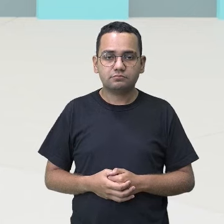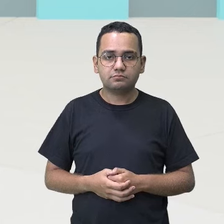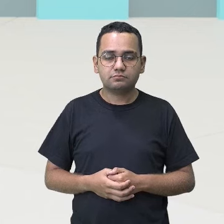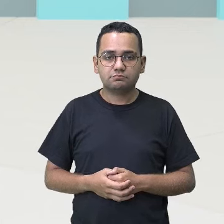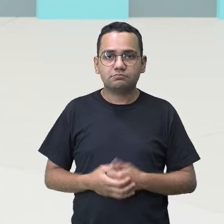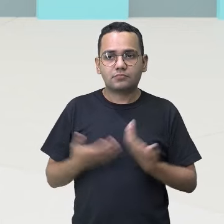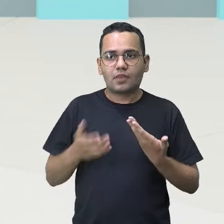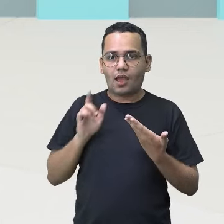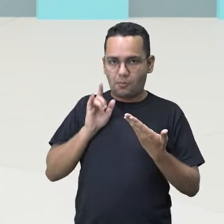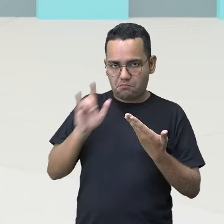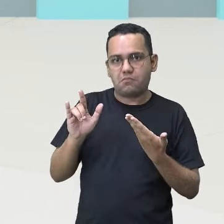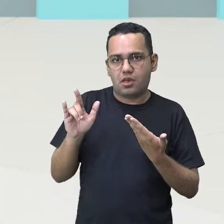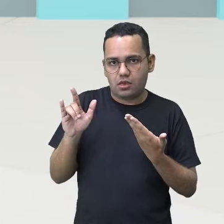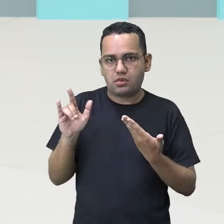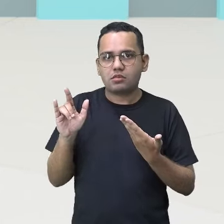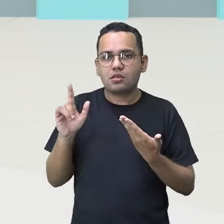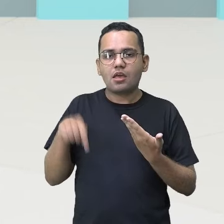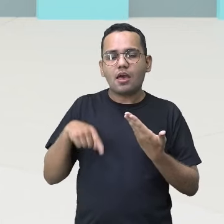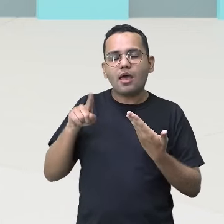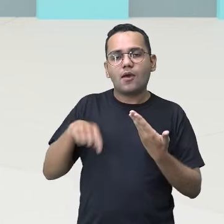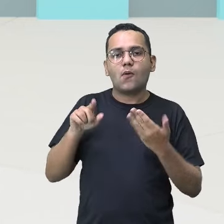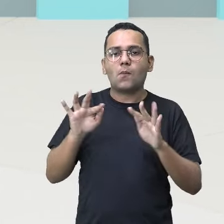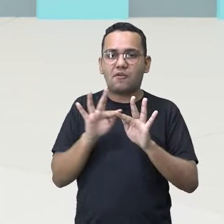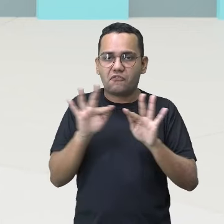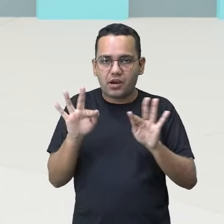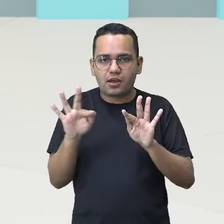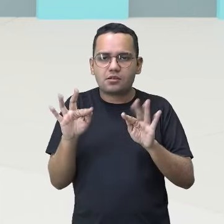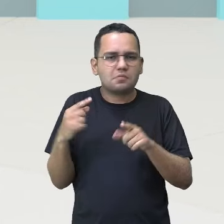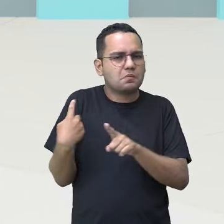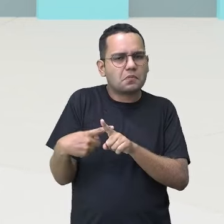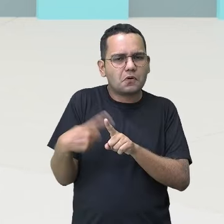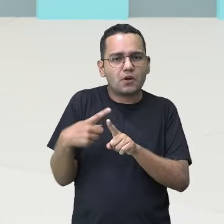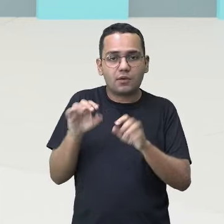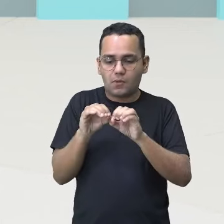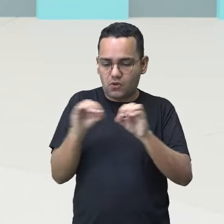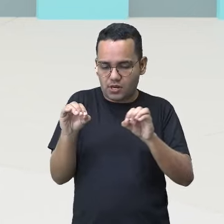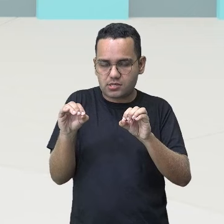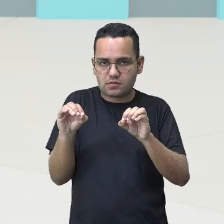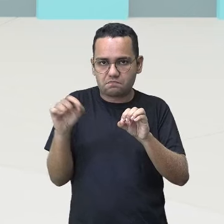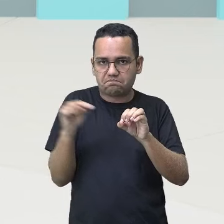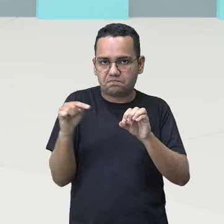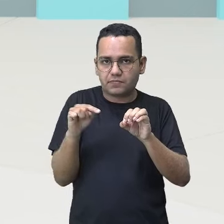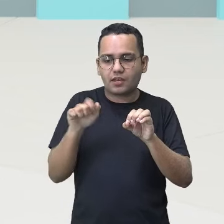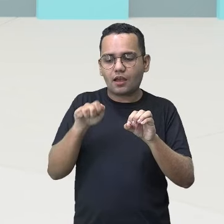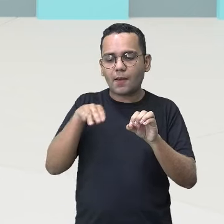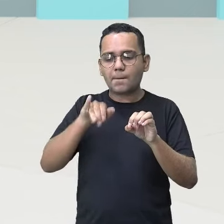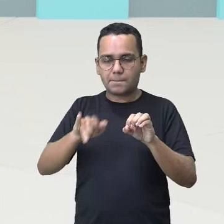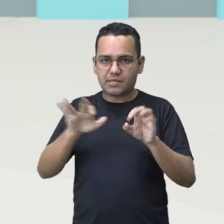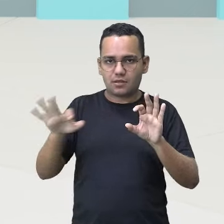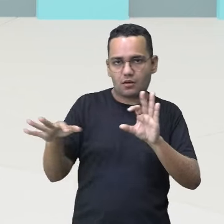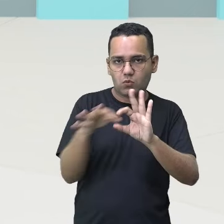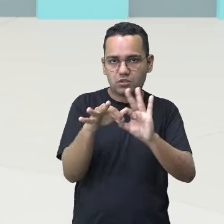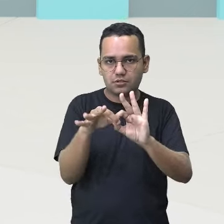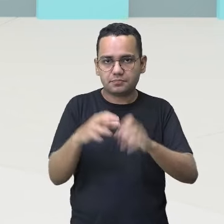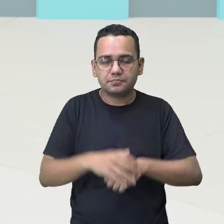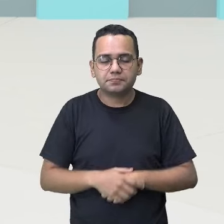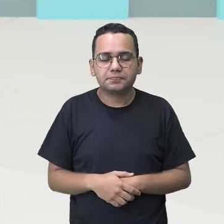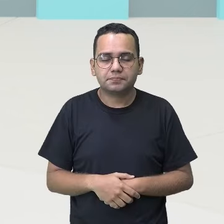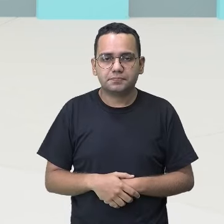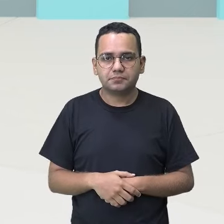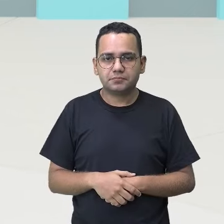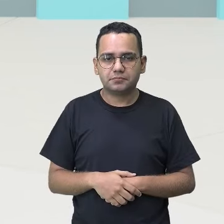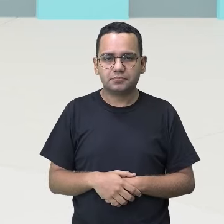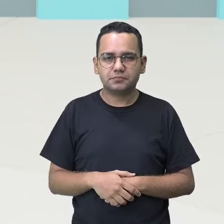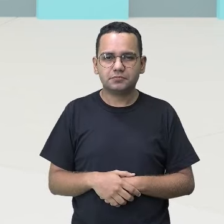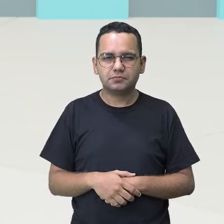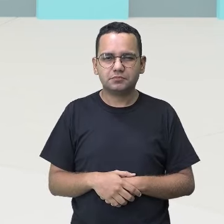fato é uma oração a frase aí é uma oração porque o verbo amar está presente nela Então Vocês entenderam A Primeira ideia